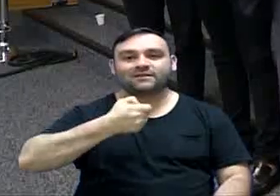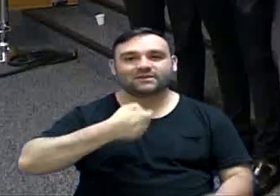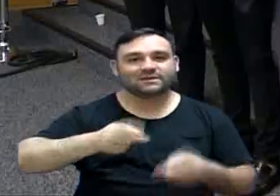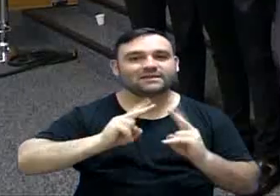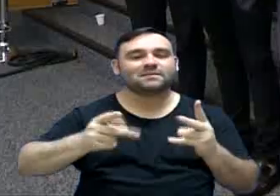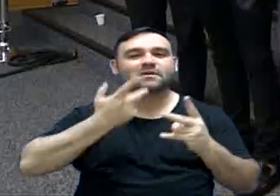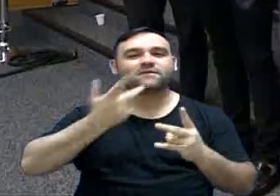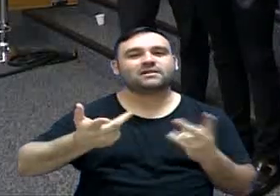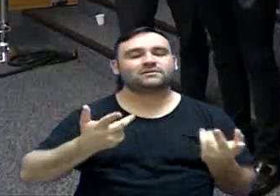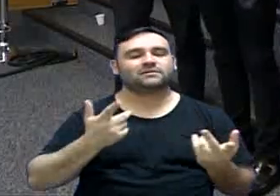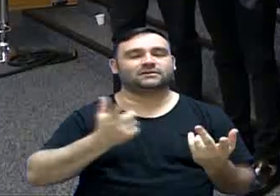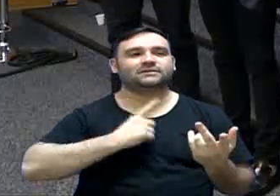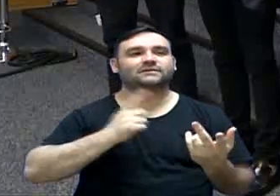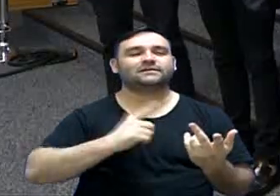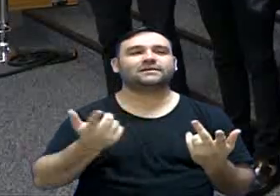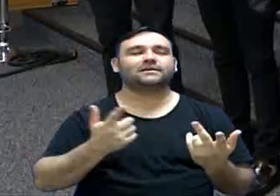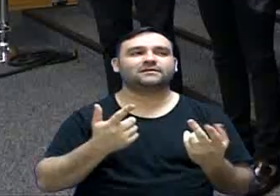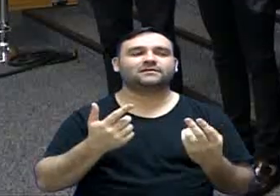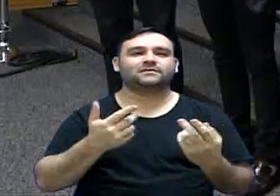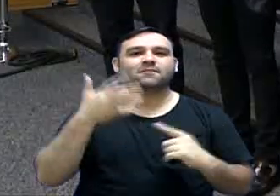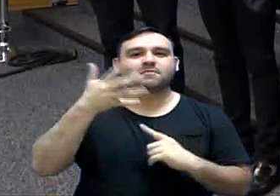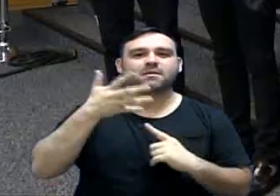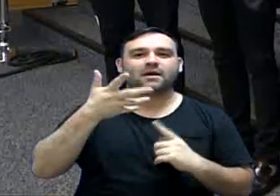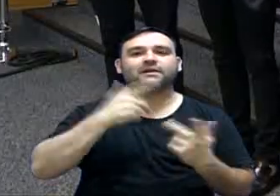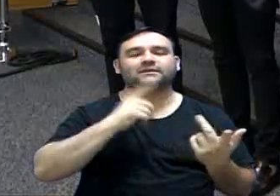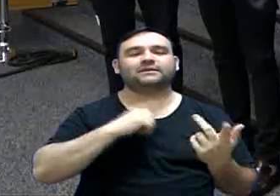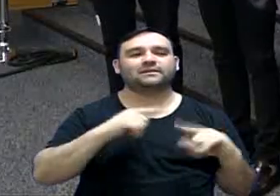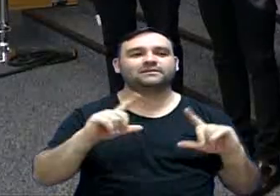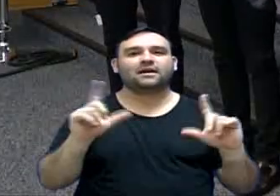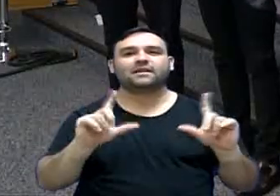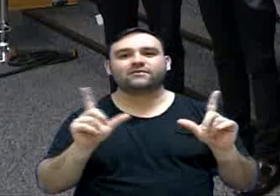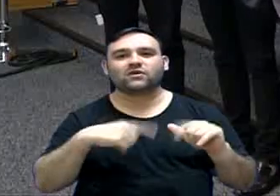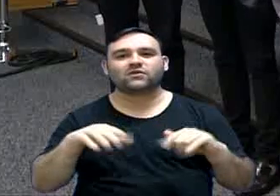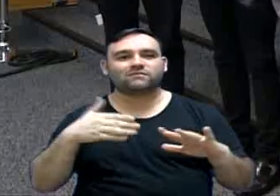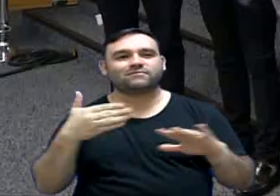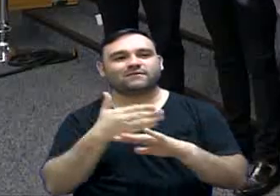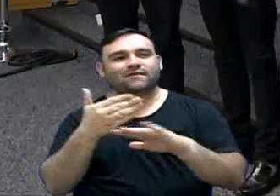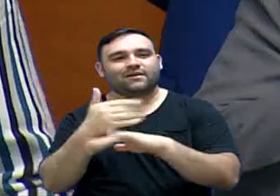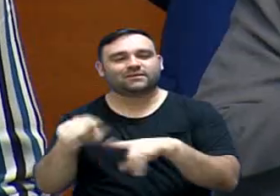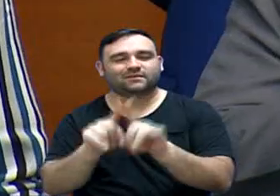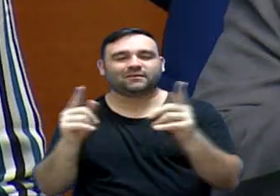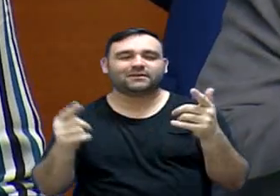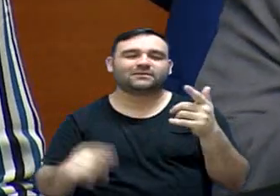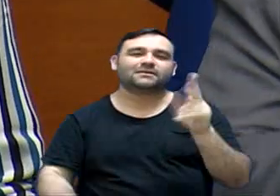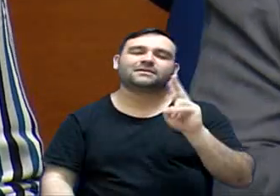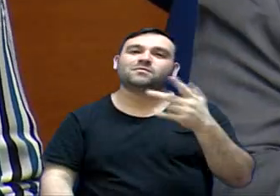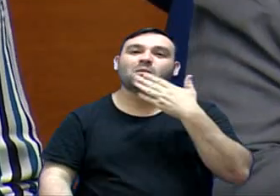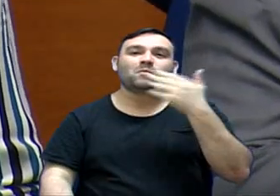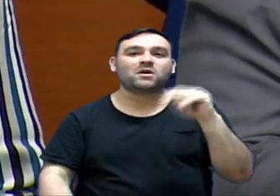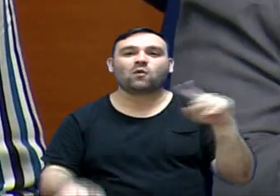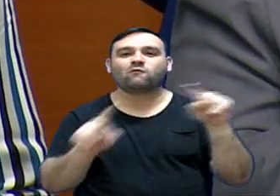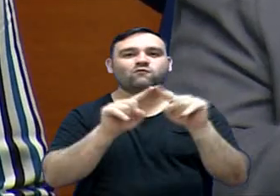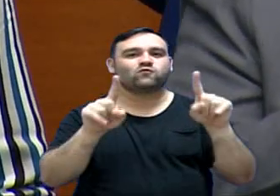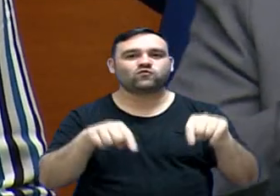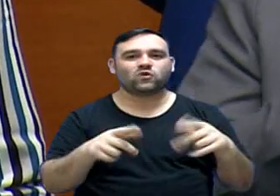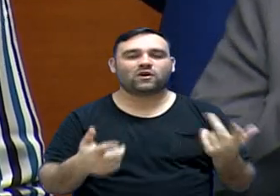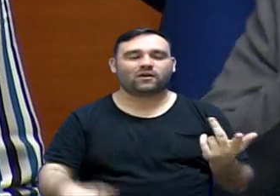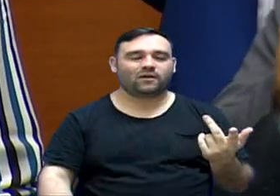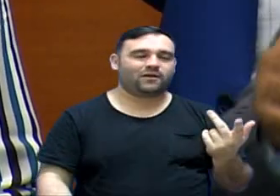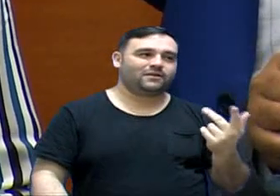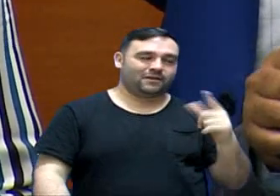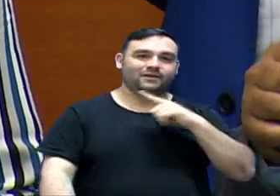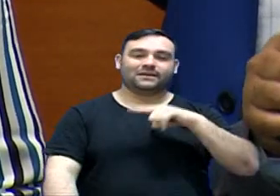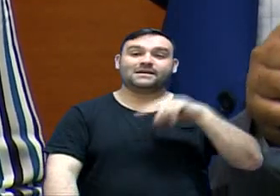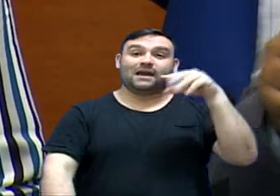gente concede, nas emissoras que a gente participa, que os melhores funcionários